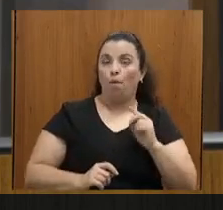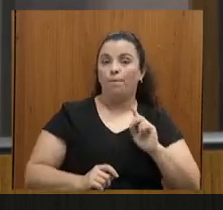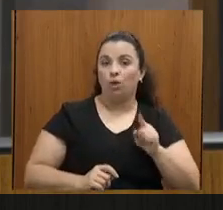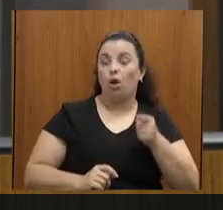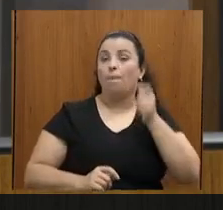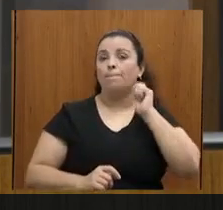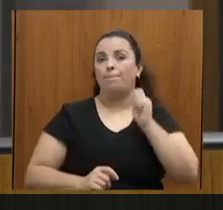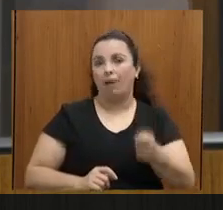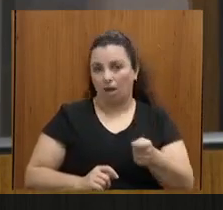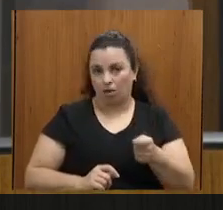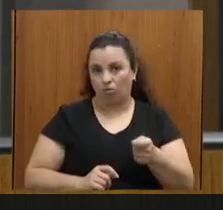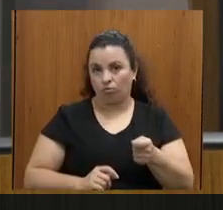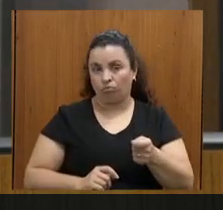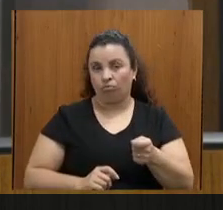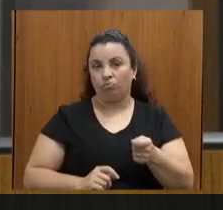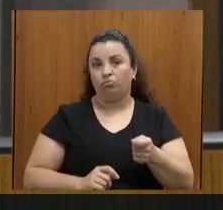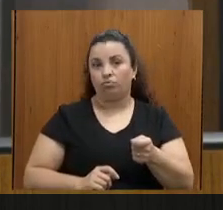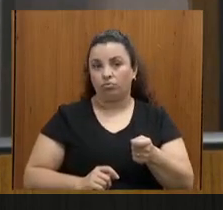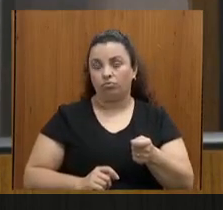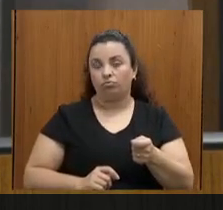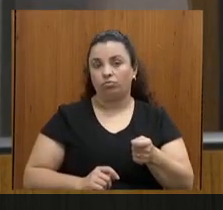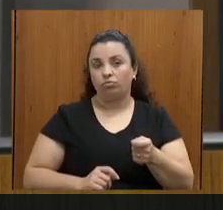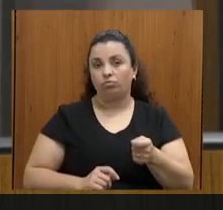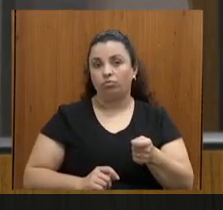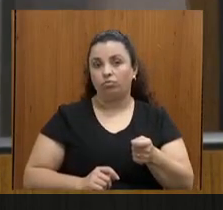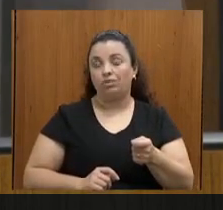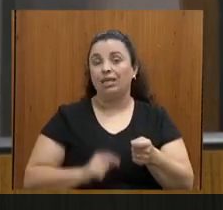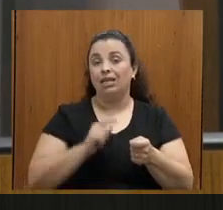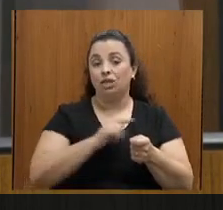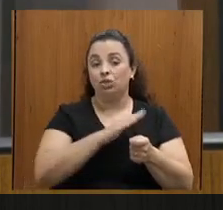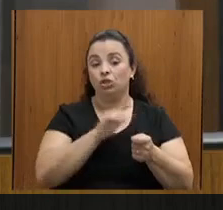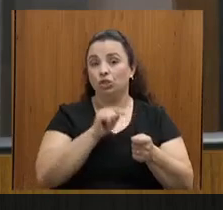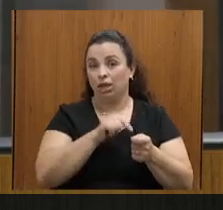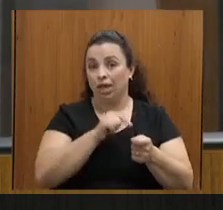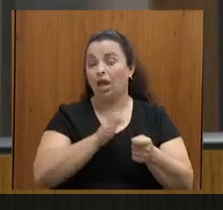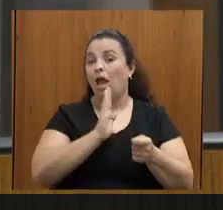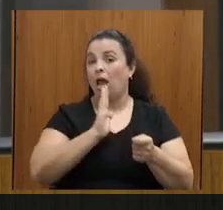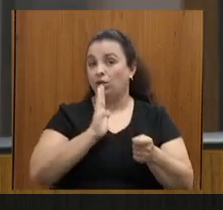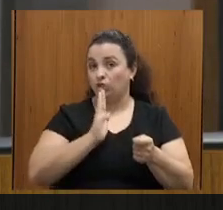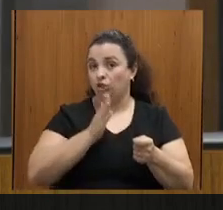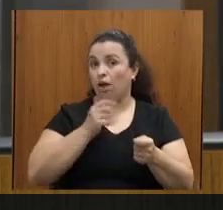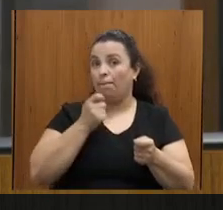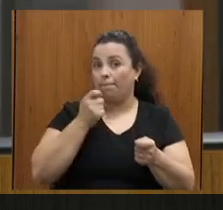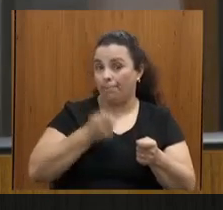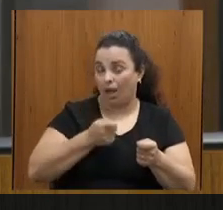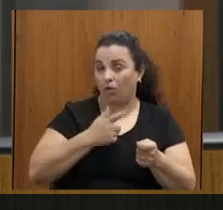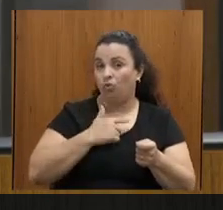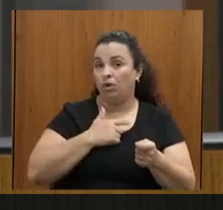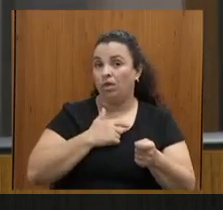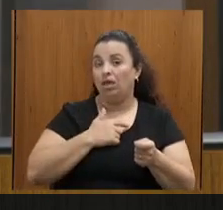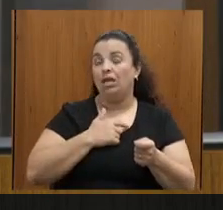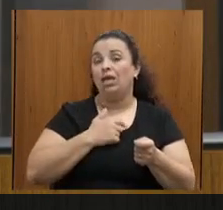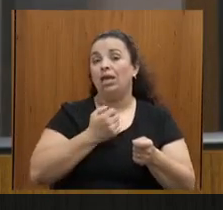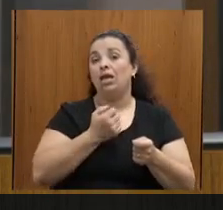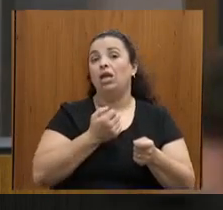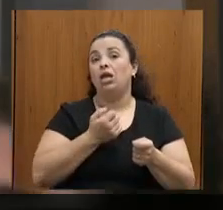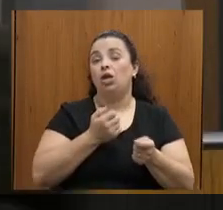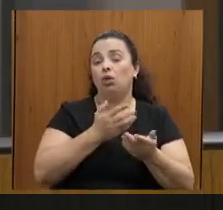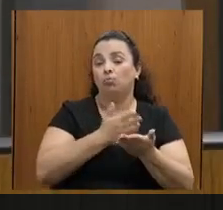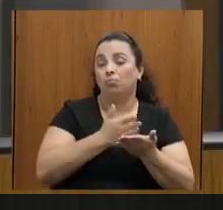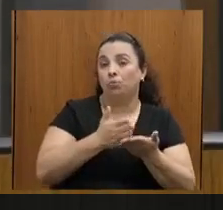pago. E só lembrar que todo o que foi pago e boa parte do que está empenhado é